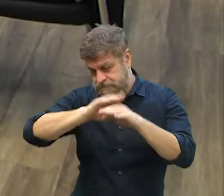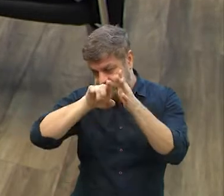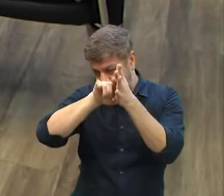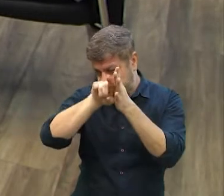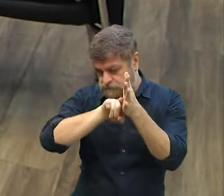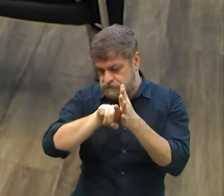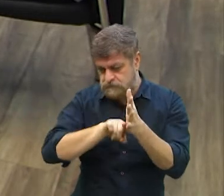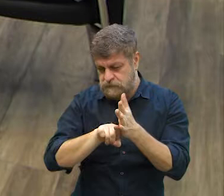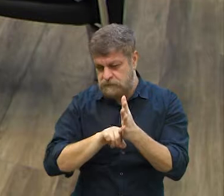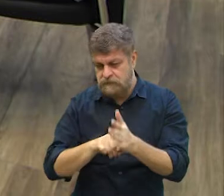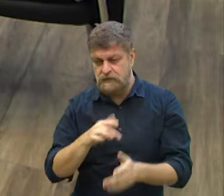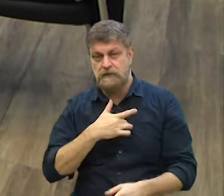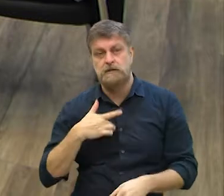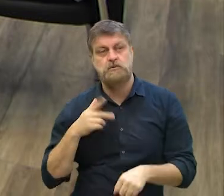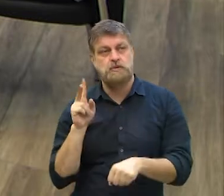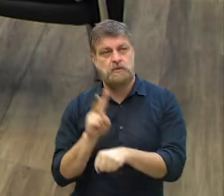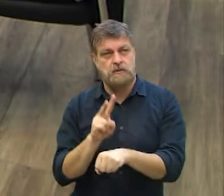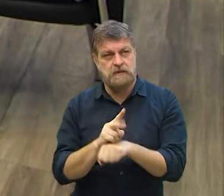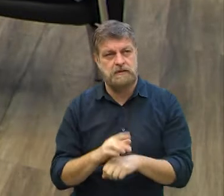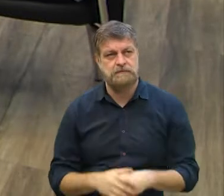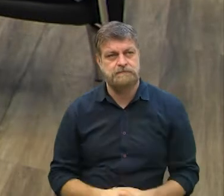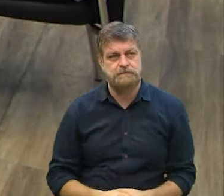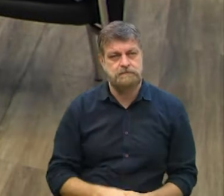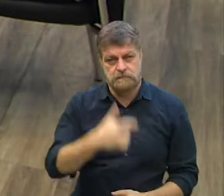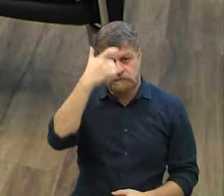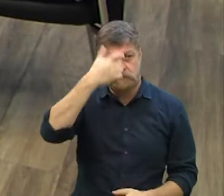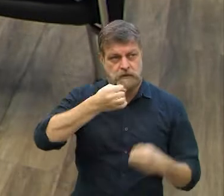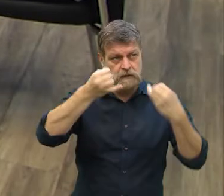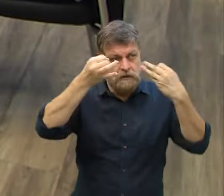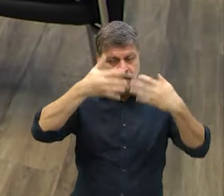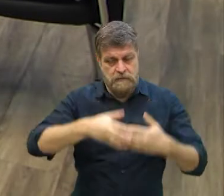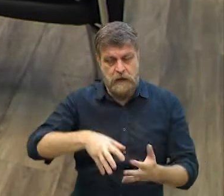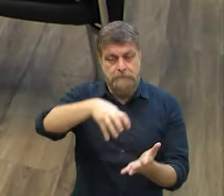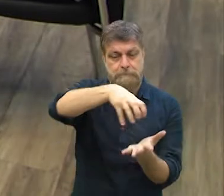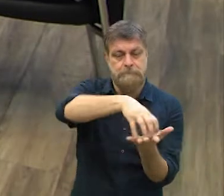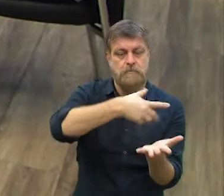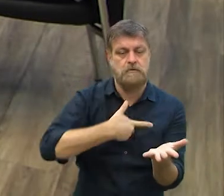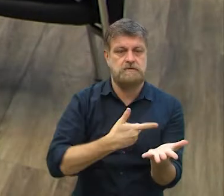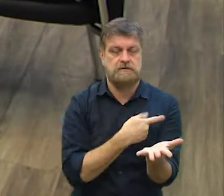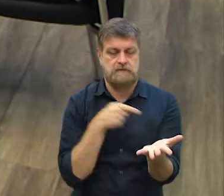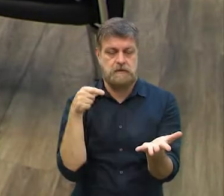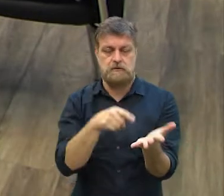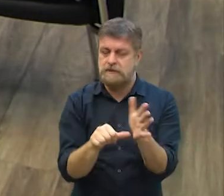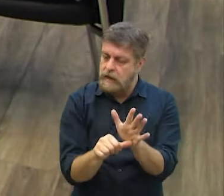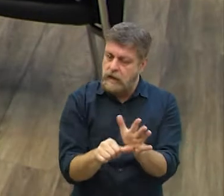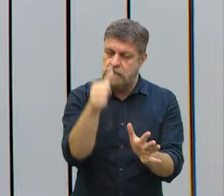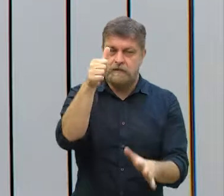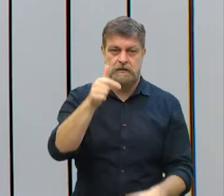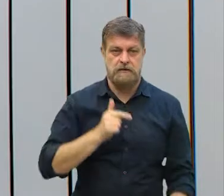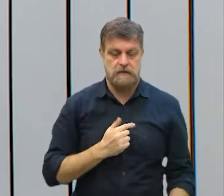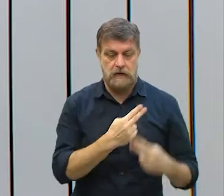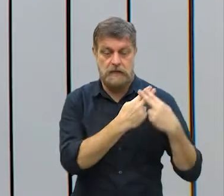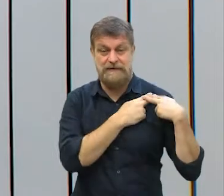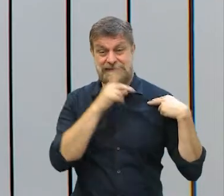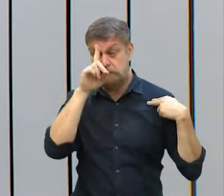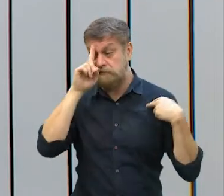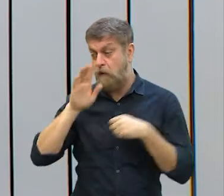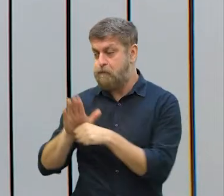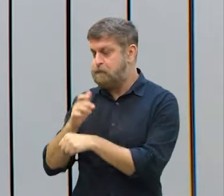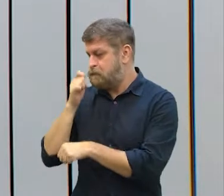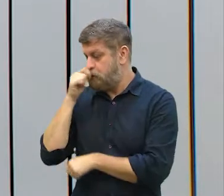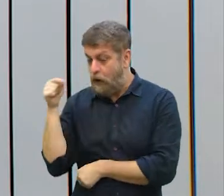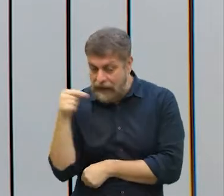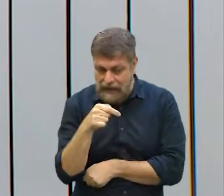importância de realizar um exame, de cuidar da saúde? Como eu falei, né? Os postos de saúde, em primeiro lugar, tira um pouco